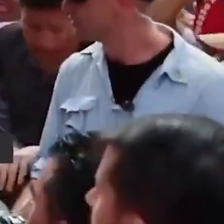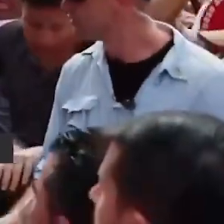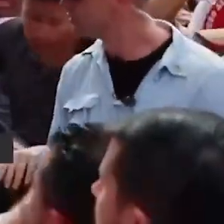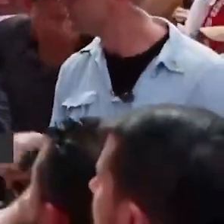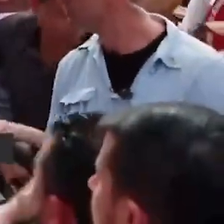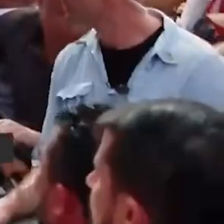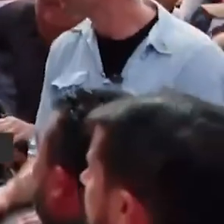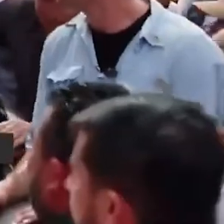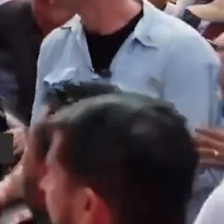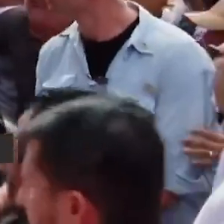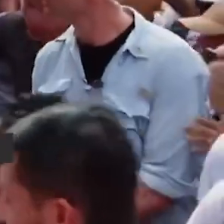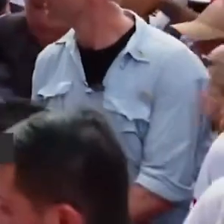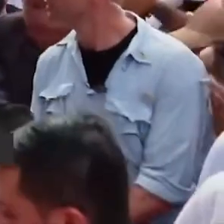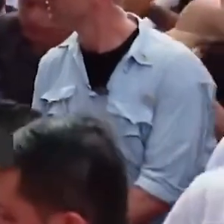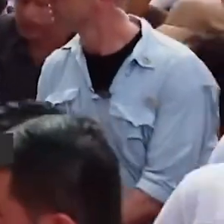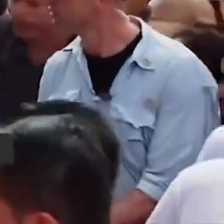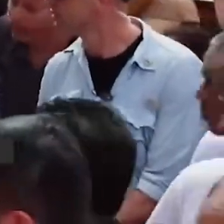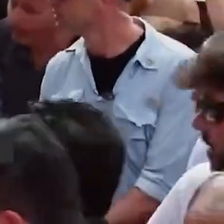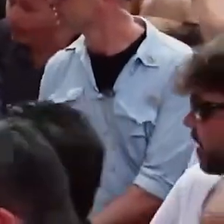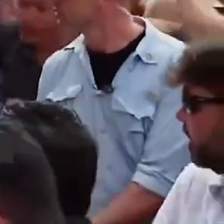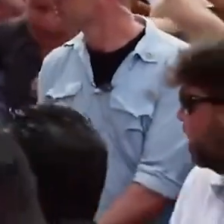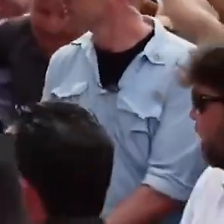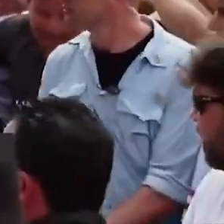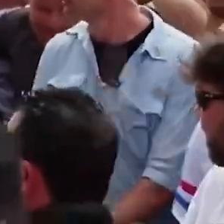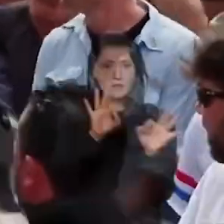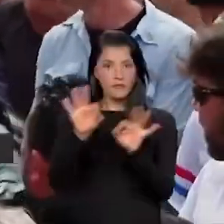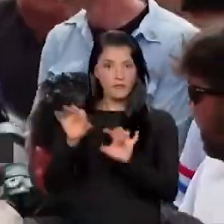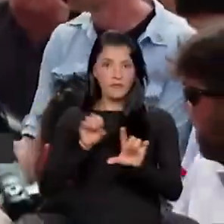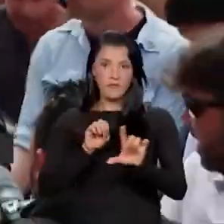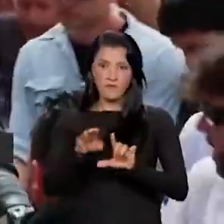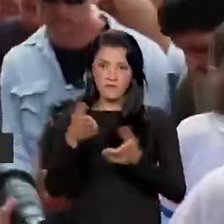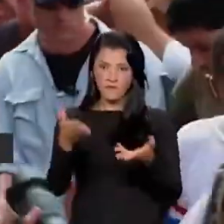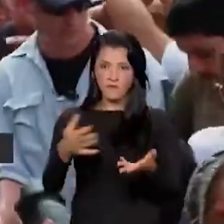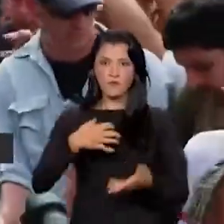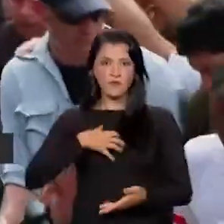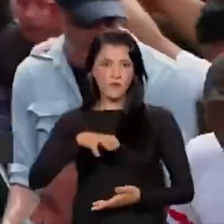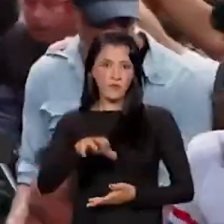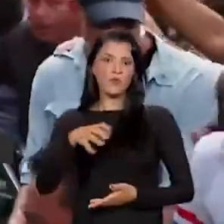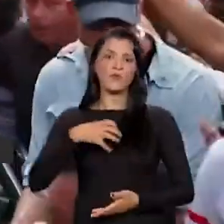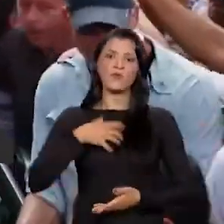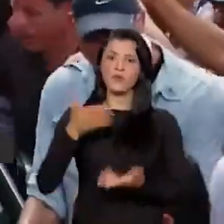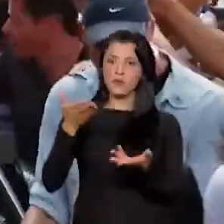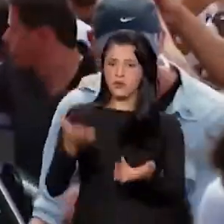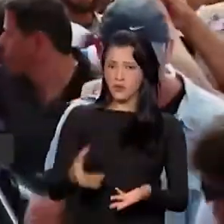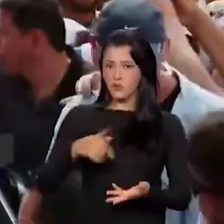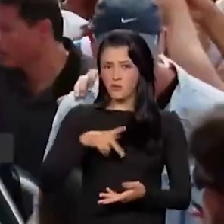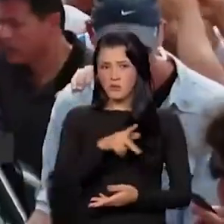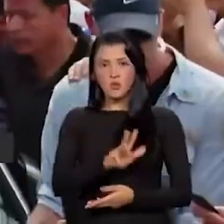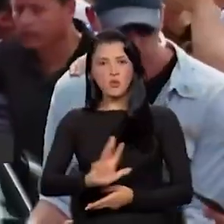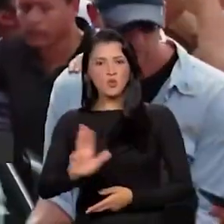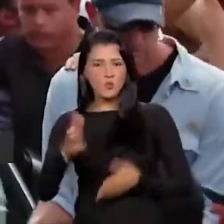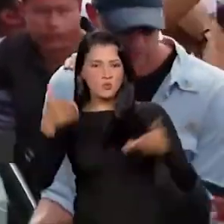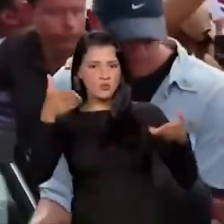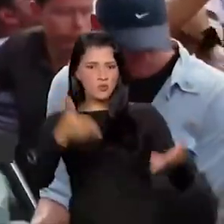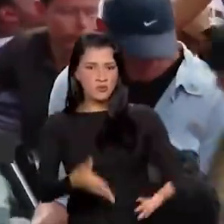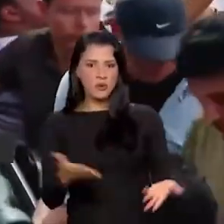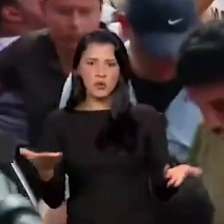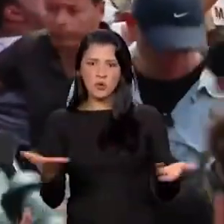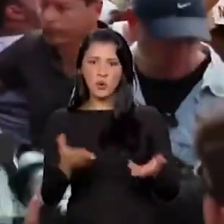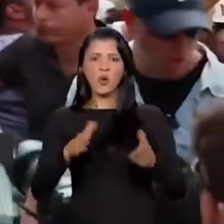Você acompanha imagens ao vivo de Salvador, na Bahia, onde o presidente Lula participa